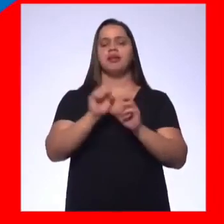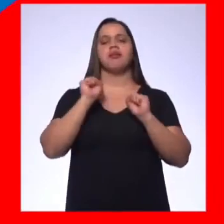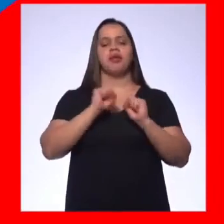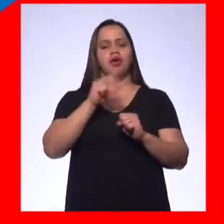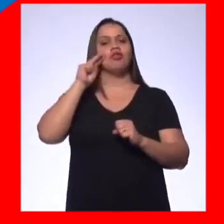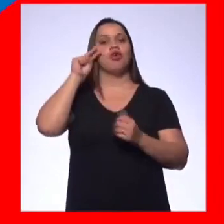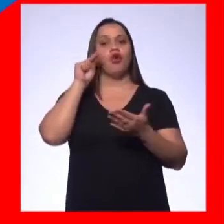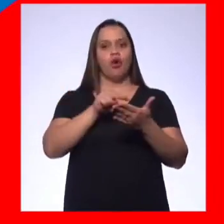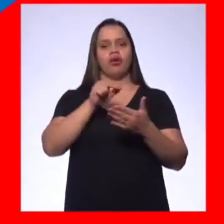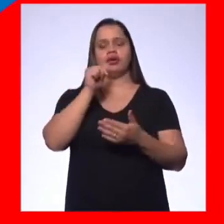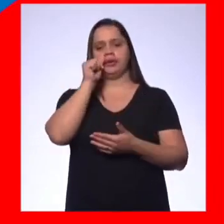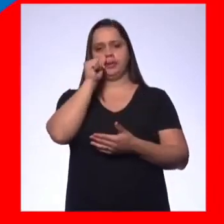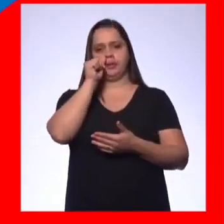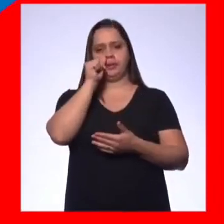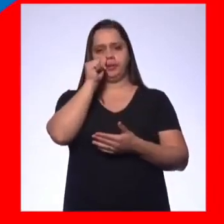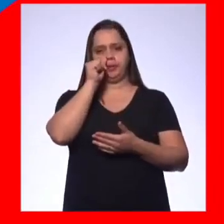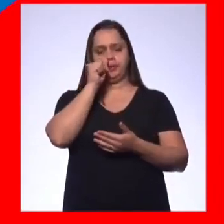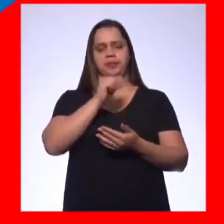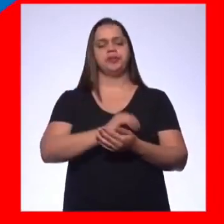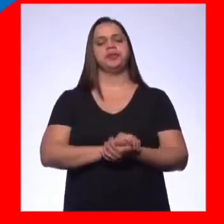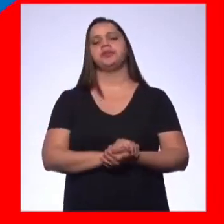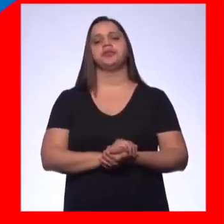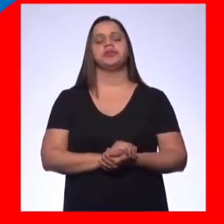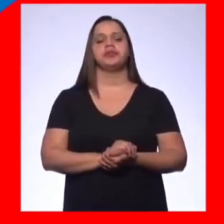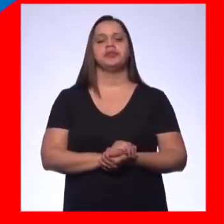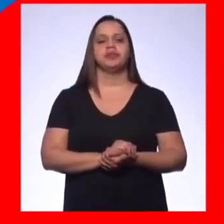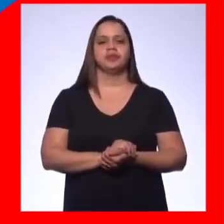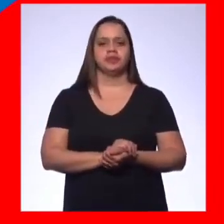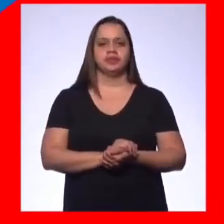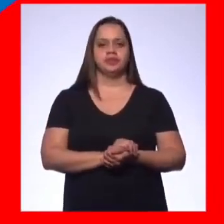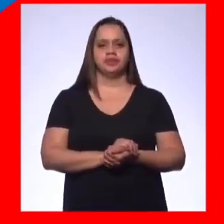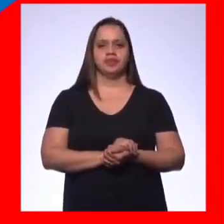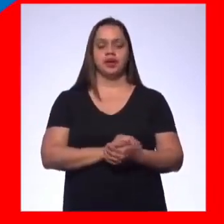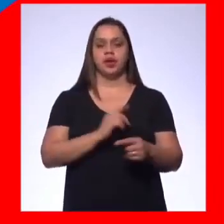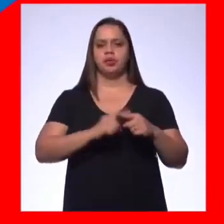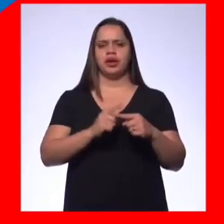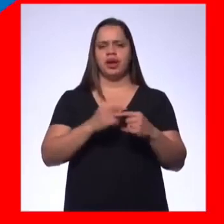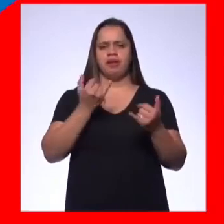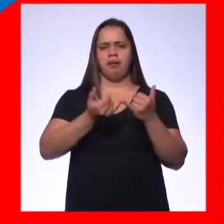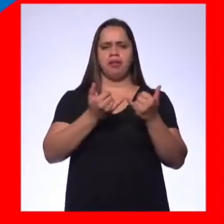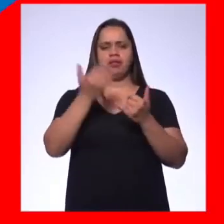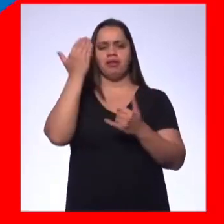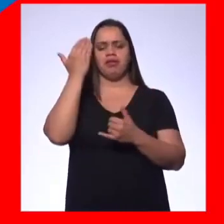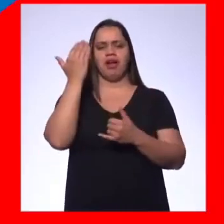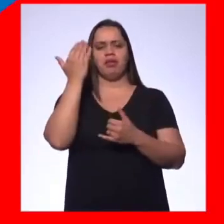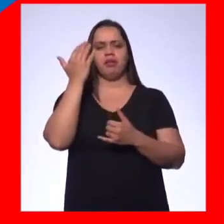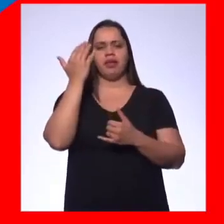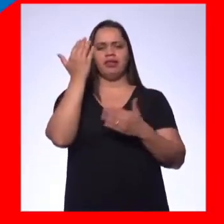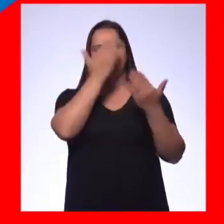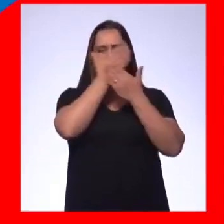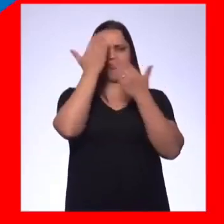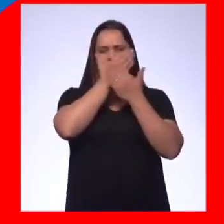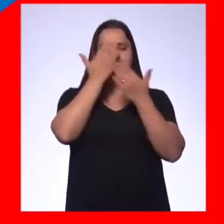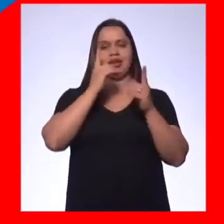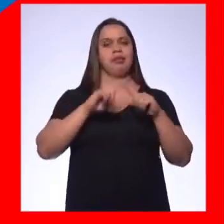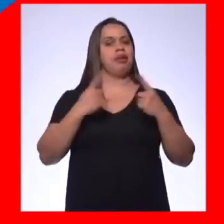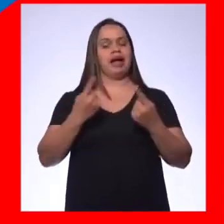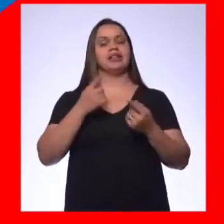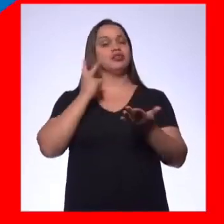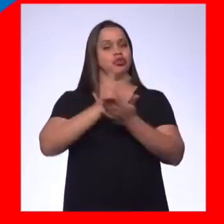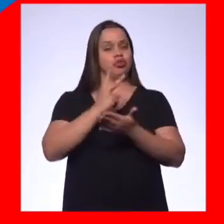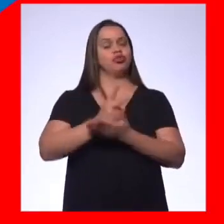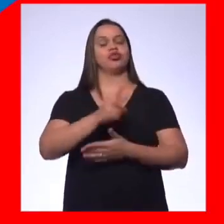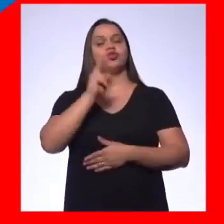olhando aí. Não tira o olho. Às vezes você vai ficando meio embaçado, então não desista, não desista. Fica